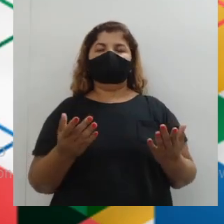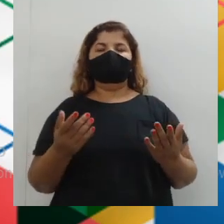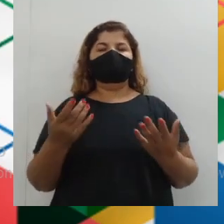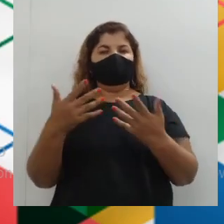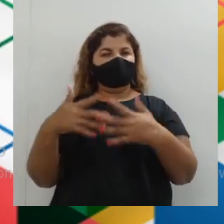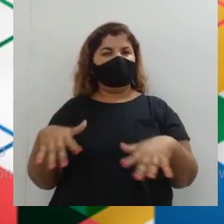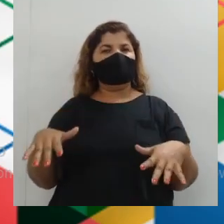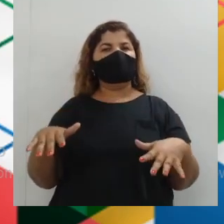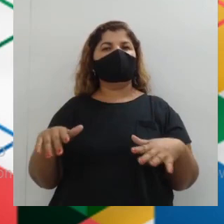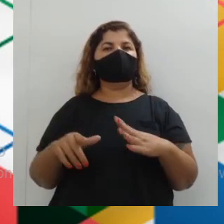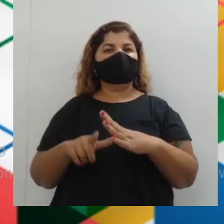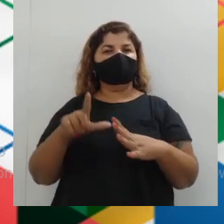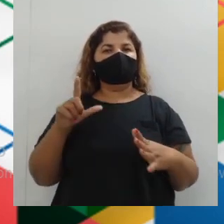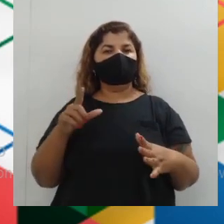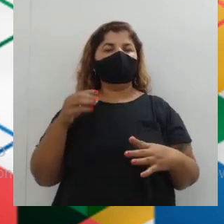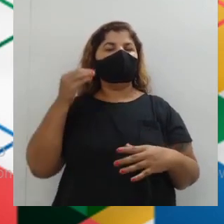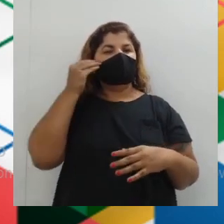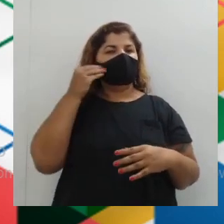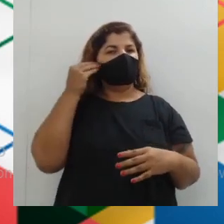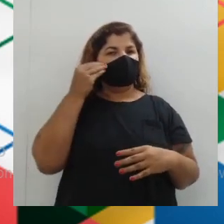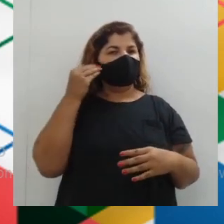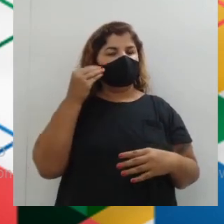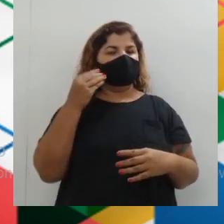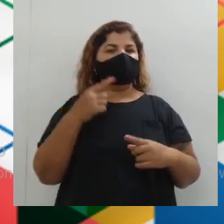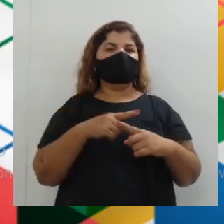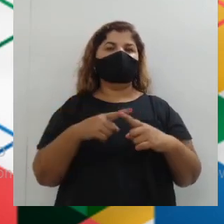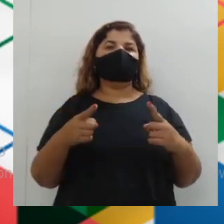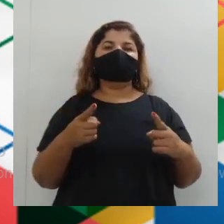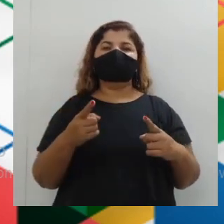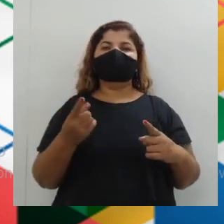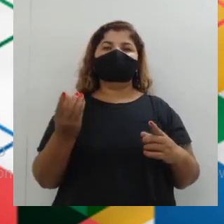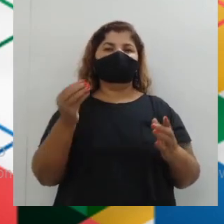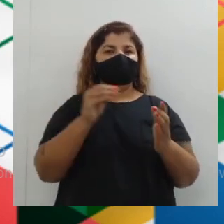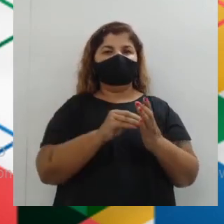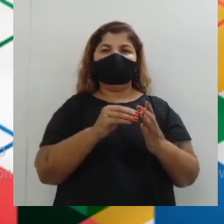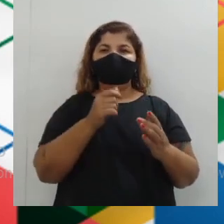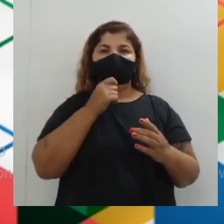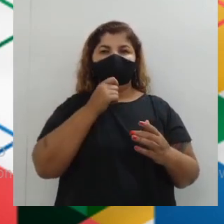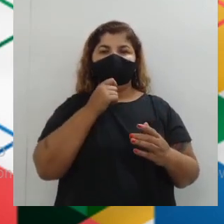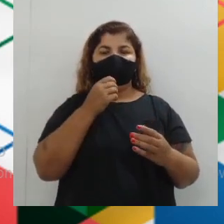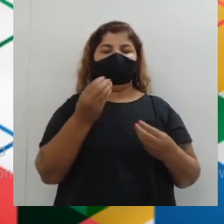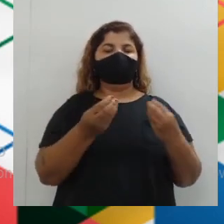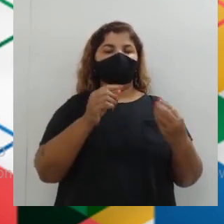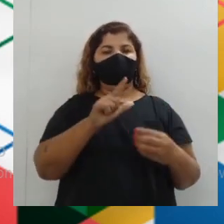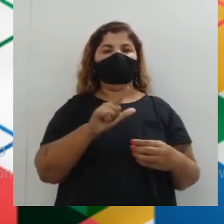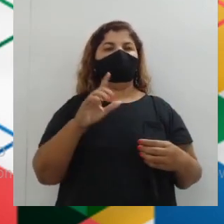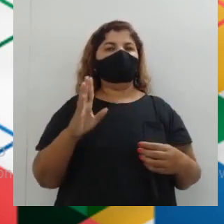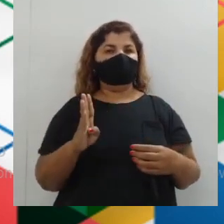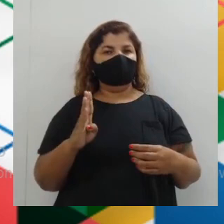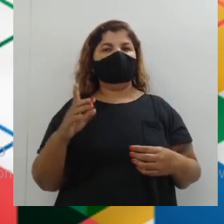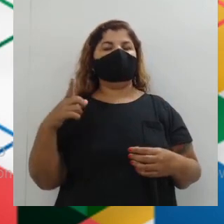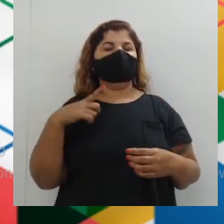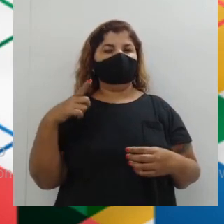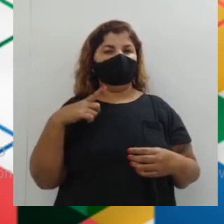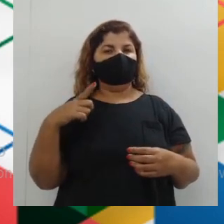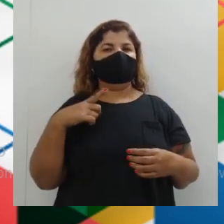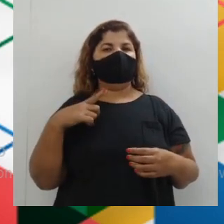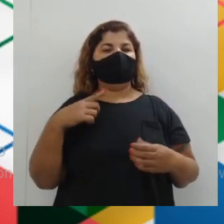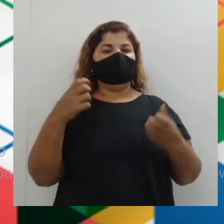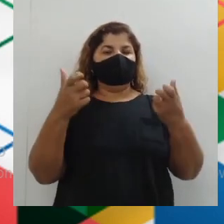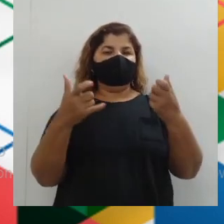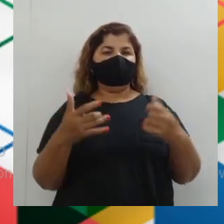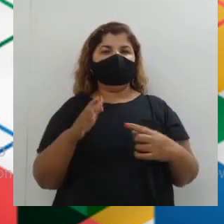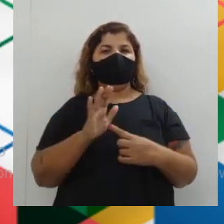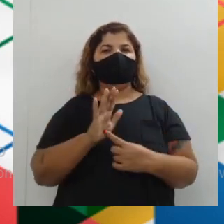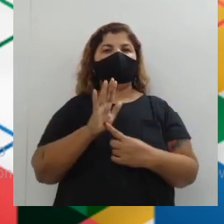naturalismo como o quê? Como um experimento, mas não da forma como Lima Barreto traz, né?